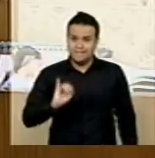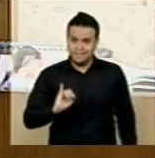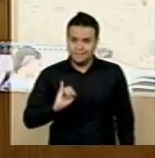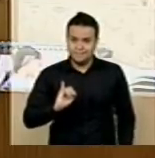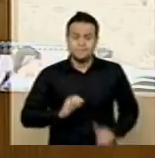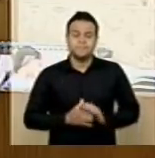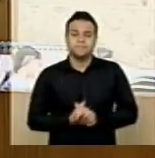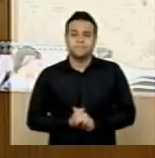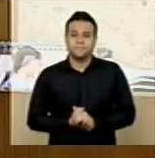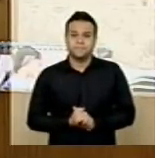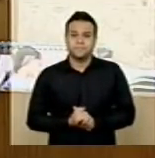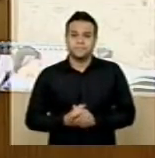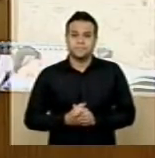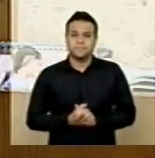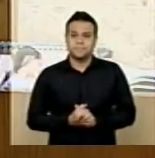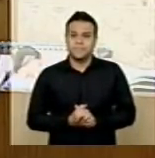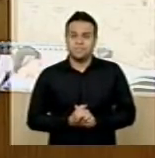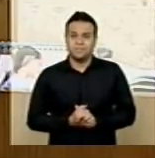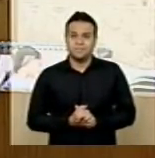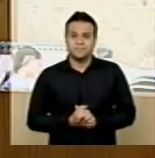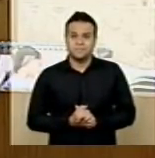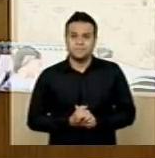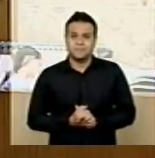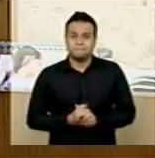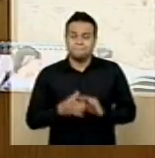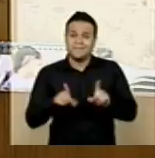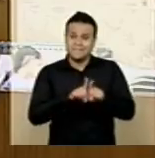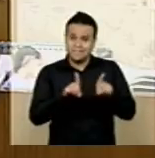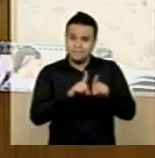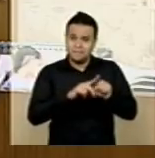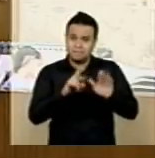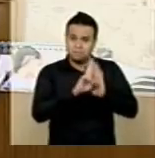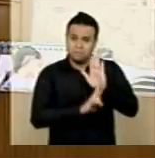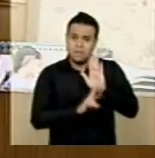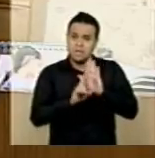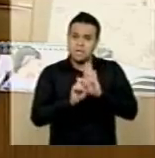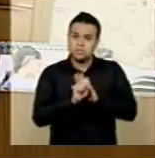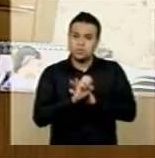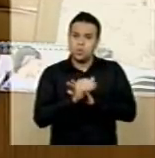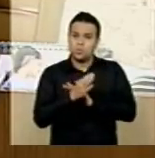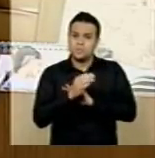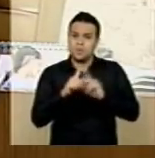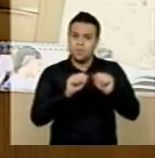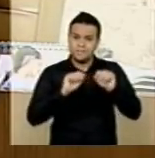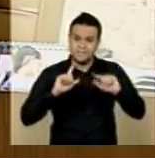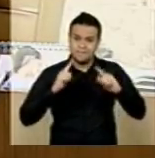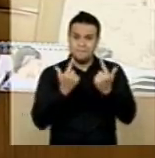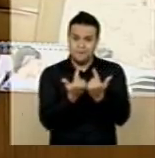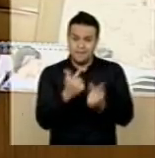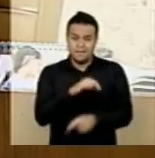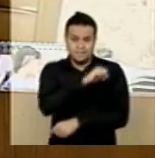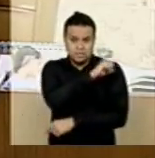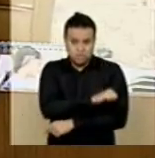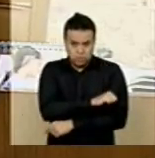inconstitucionalidade e, notadamente, a resolução da Assembleia Legislativa do Rio de Janeiro, que